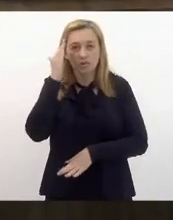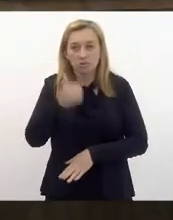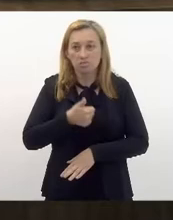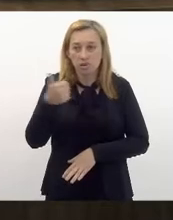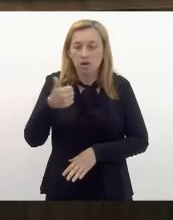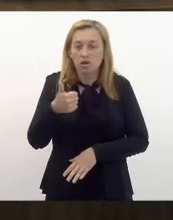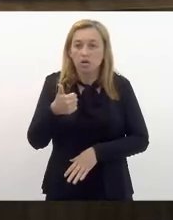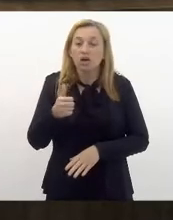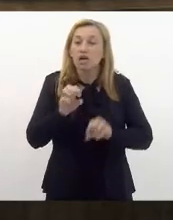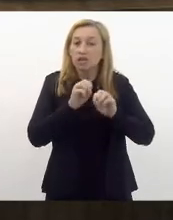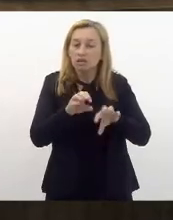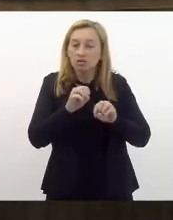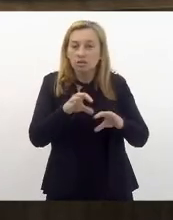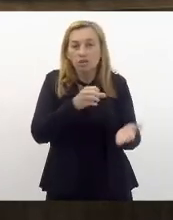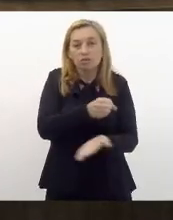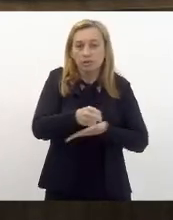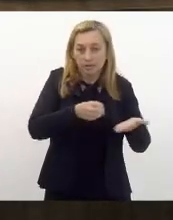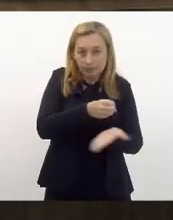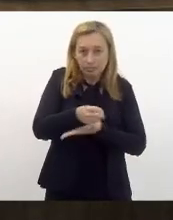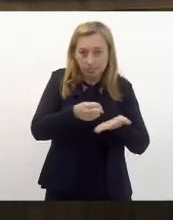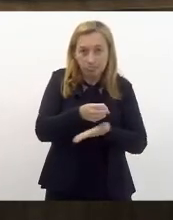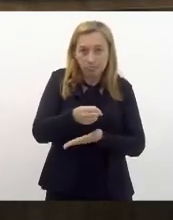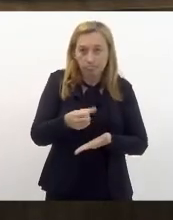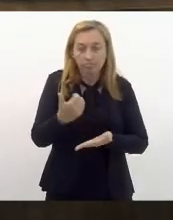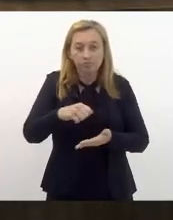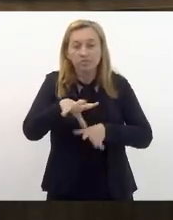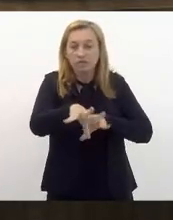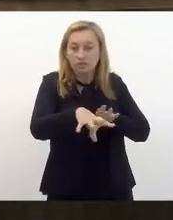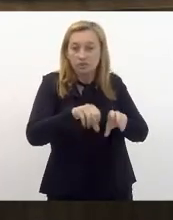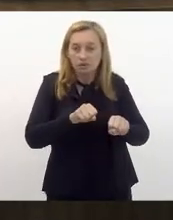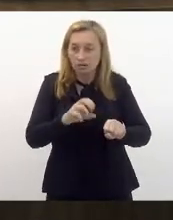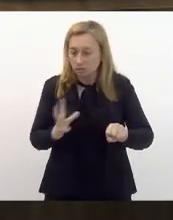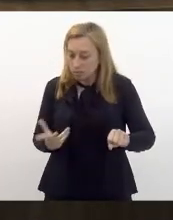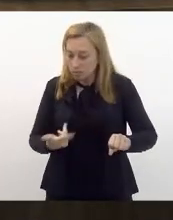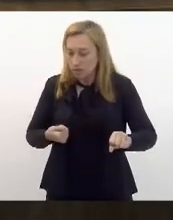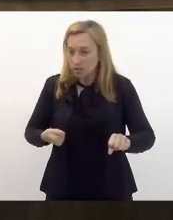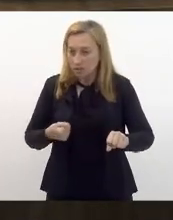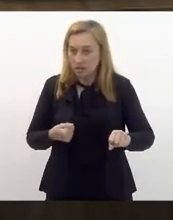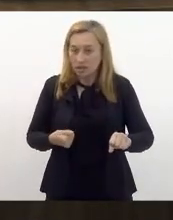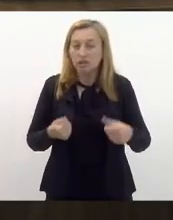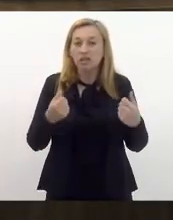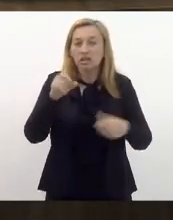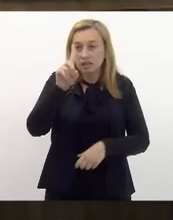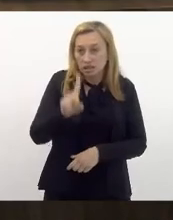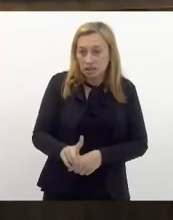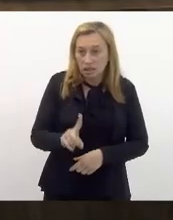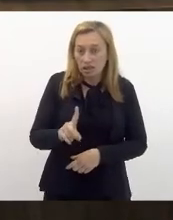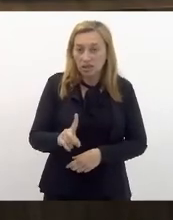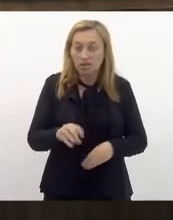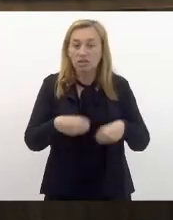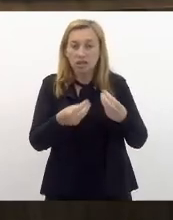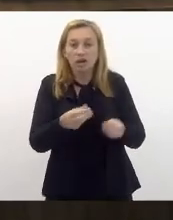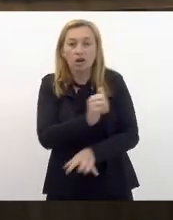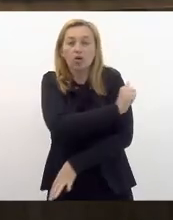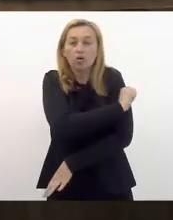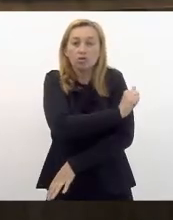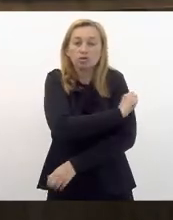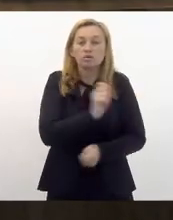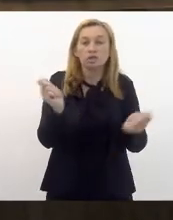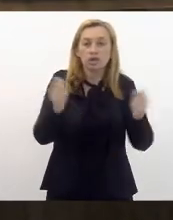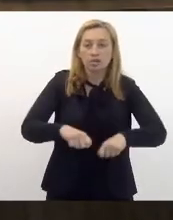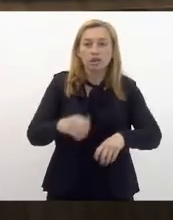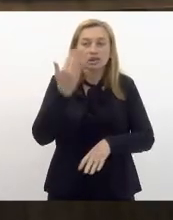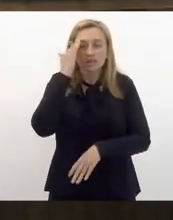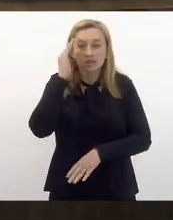de que a educação básica ela tem que formar com qualidade tem que garantir ao nosso aluno a capacidade